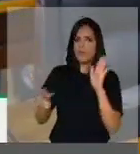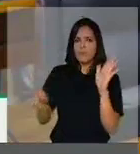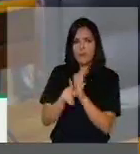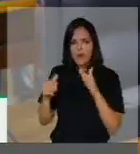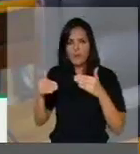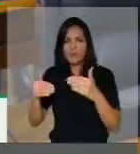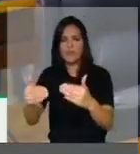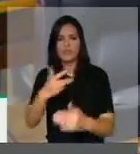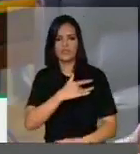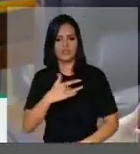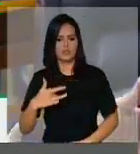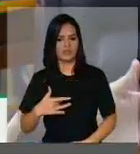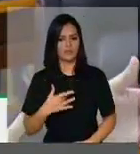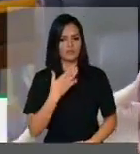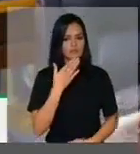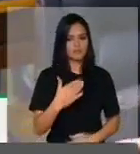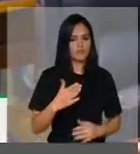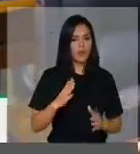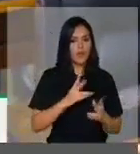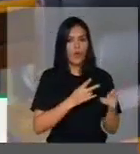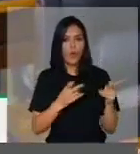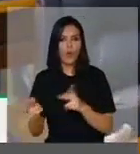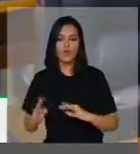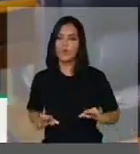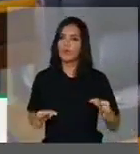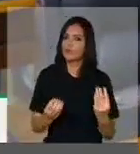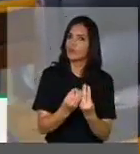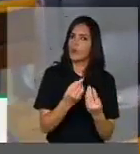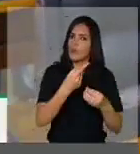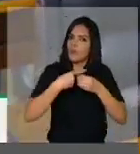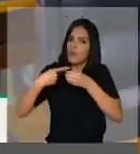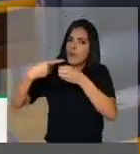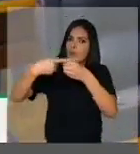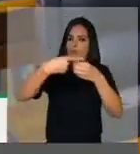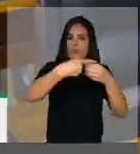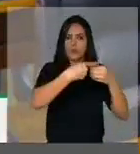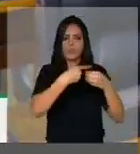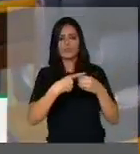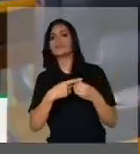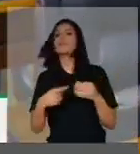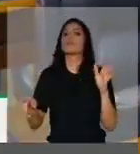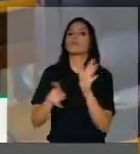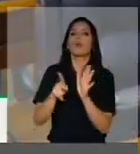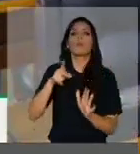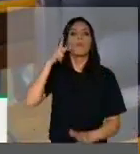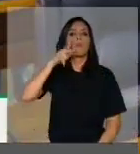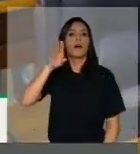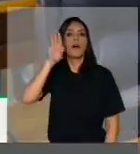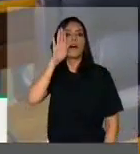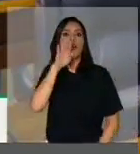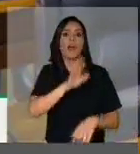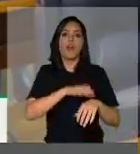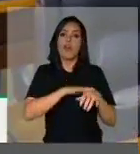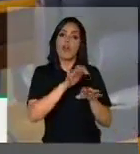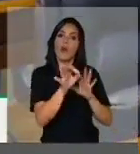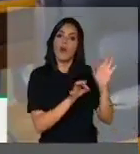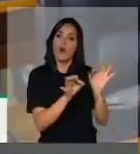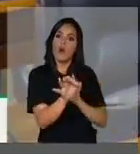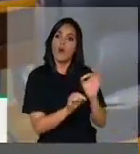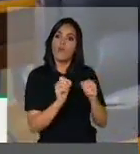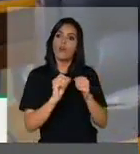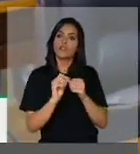já estendo o convite a todos os municípios paraibanos, de forma muito especial aqueles que estão organizados em